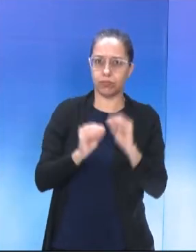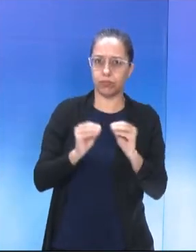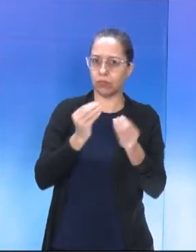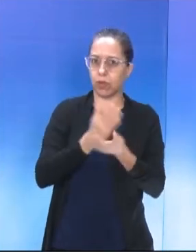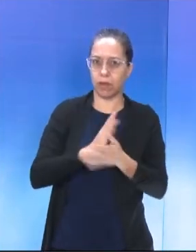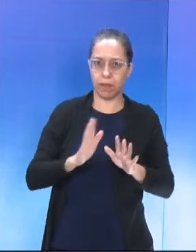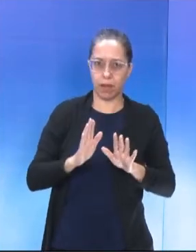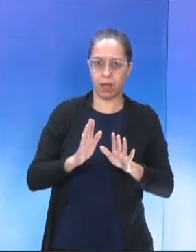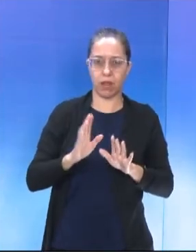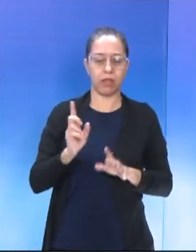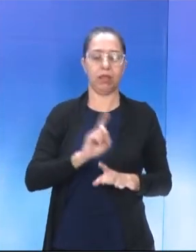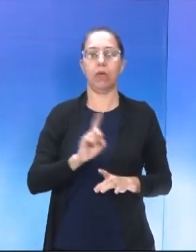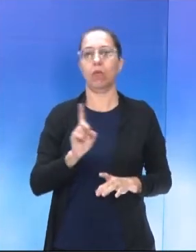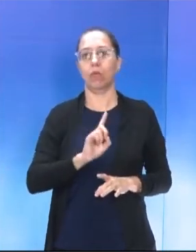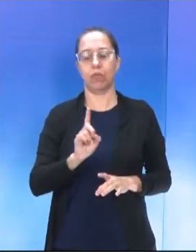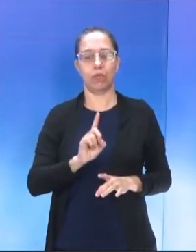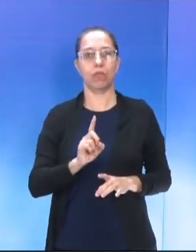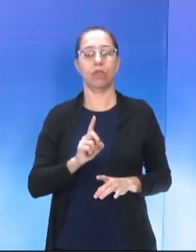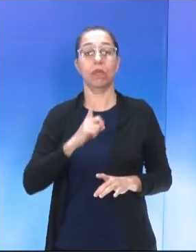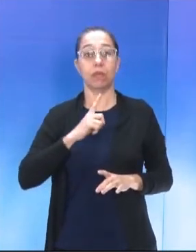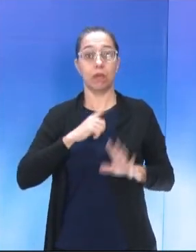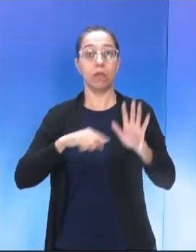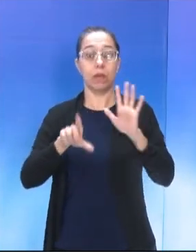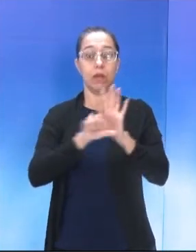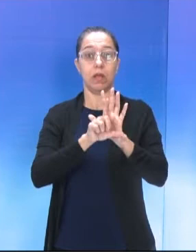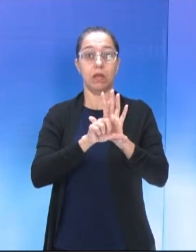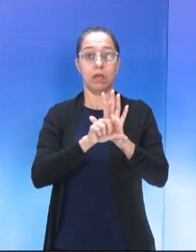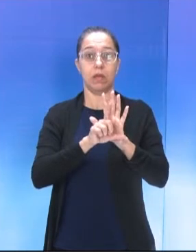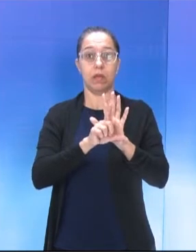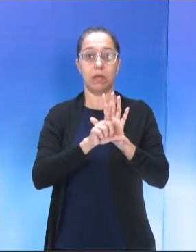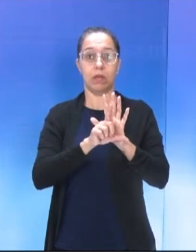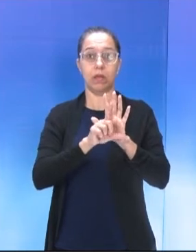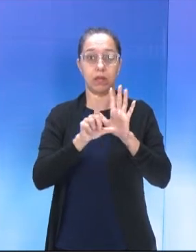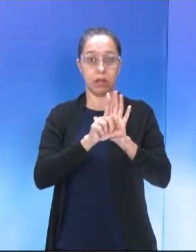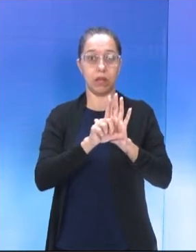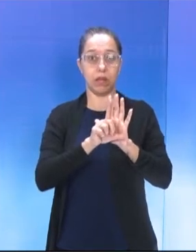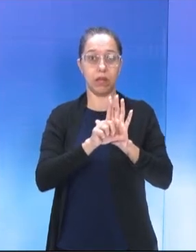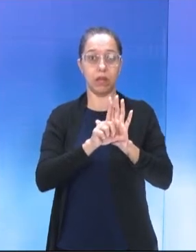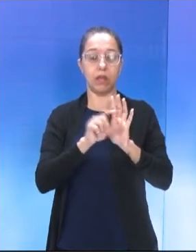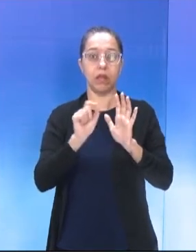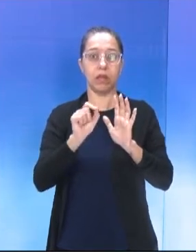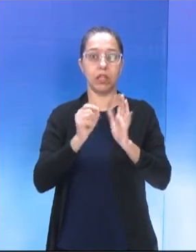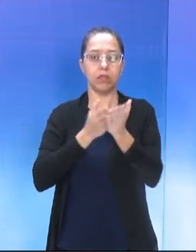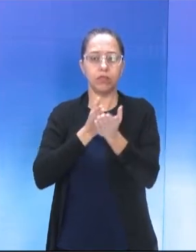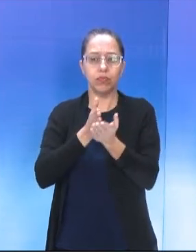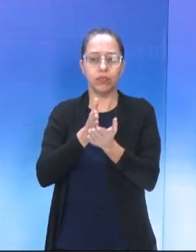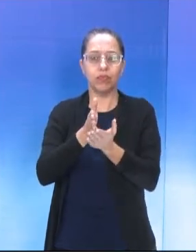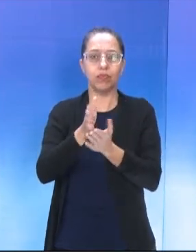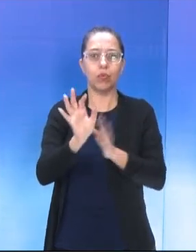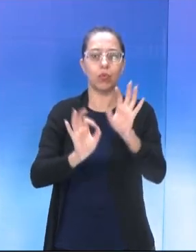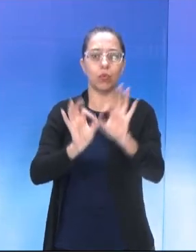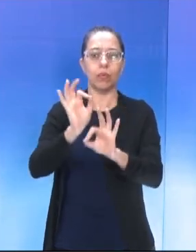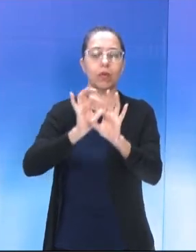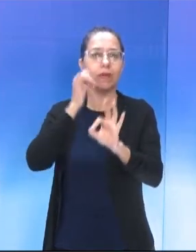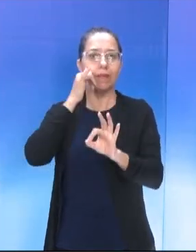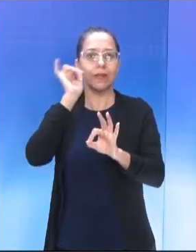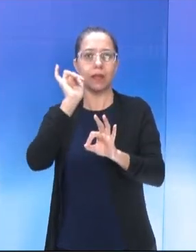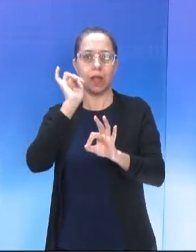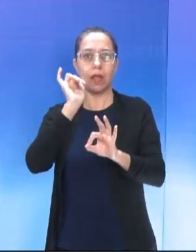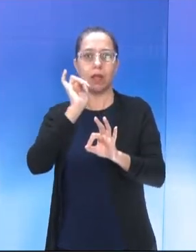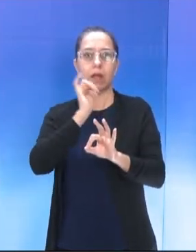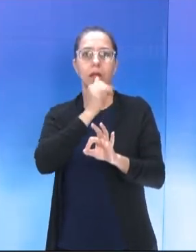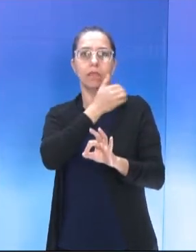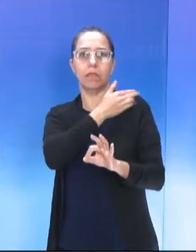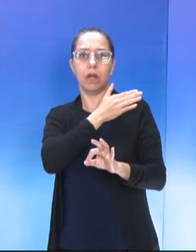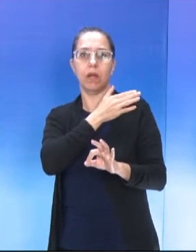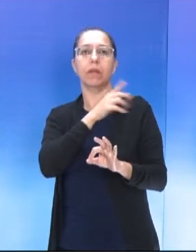É evidente que não. Existe uma lei que regulamenta as ações em relação ao racismo no Brasil? O Estatuto